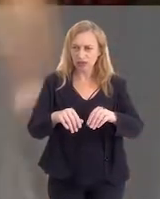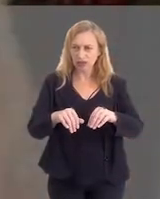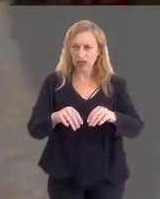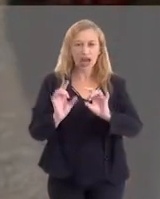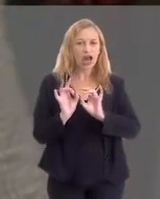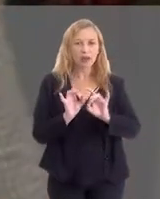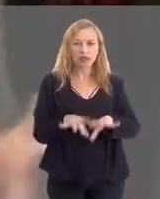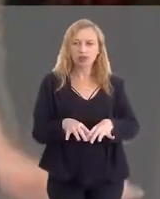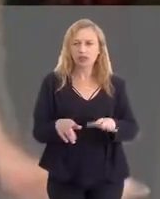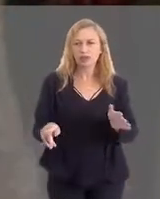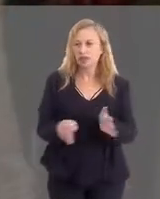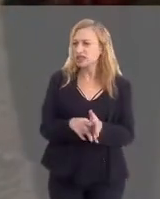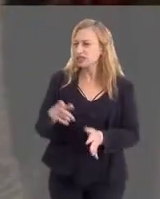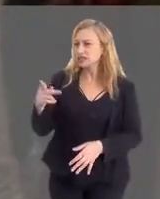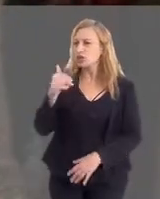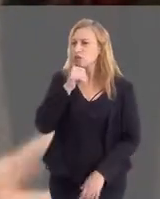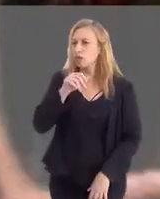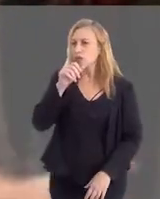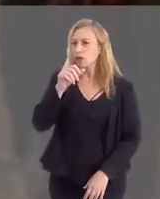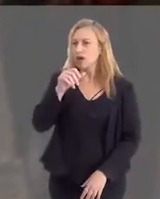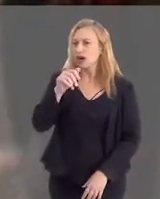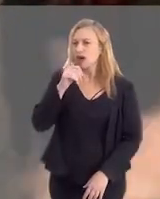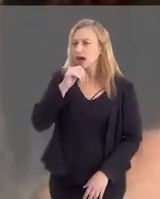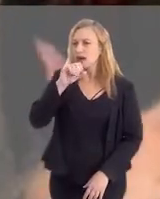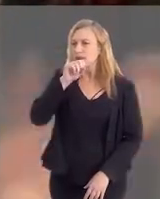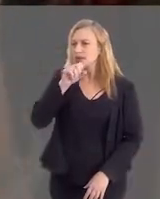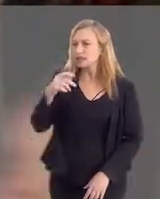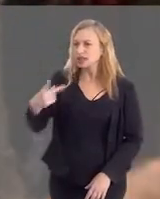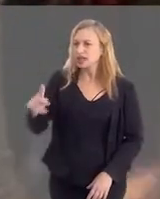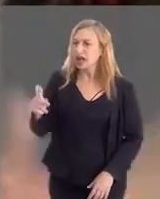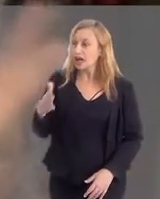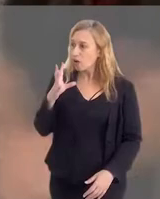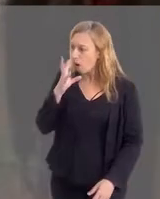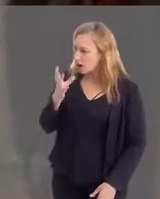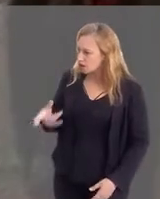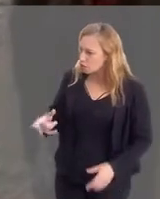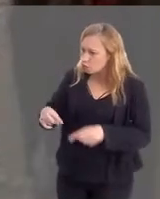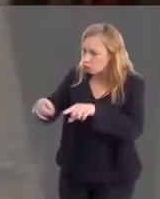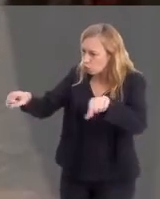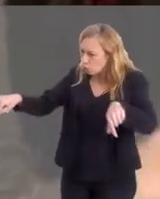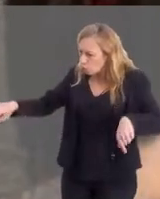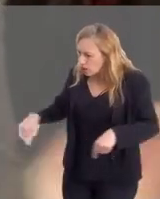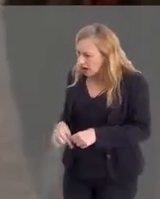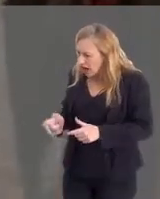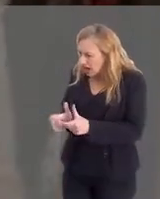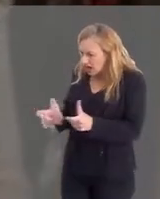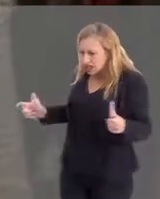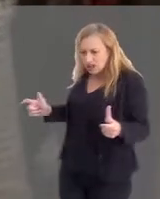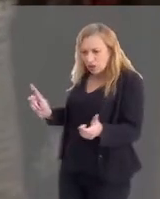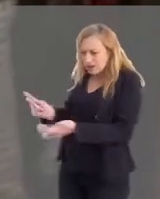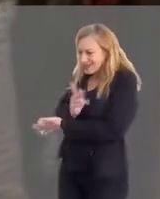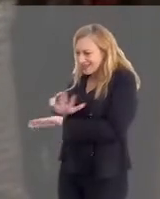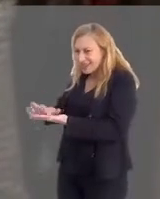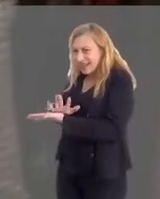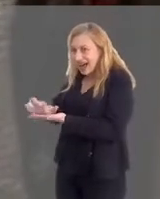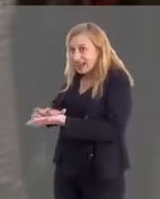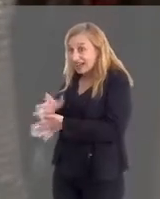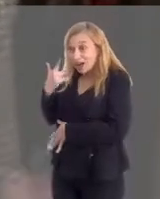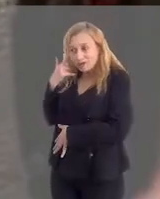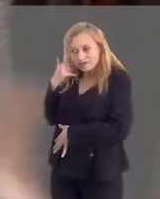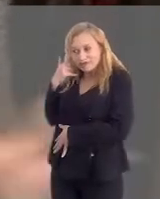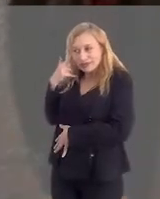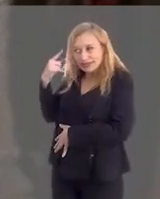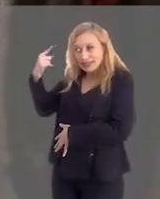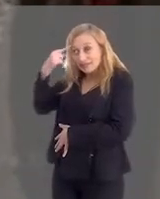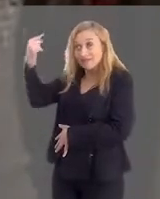casa e do lado tinha um terreno que era abandonado, que era dos pais dele. Quando eu olhei aquele terreno, fiquei encantado. Como assim? Um terreno gigante desse tamanho que não está acontecendo nada,